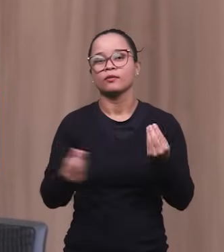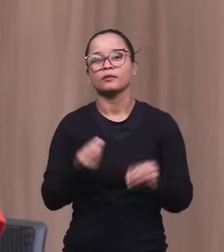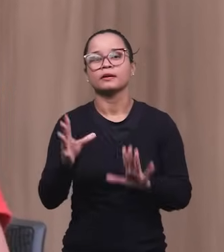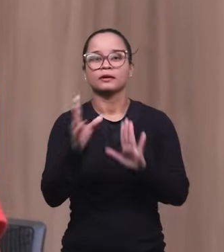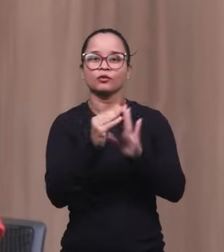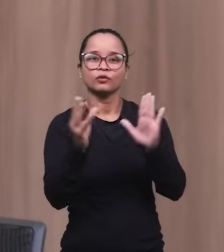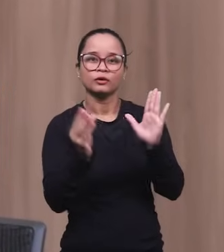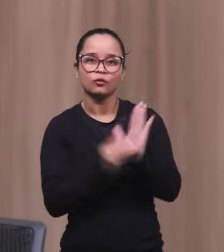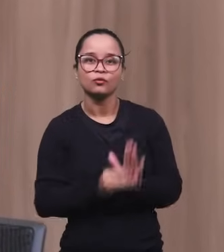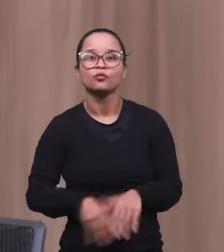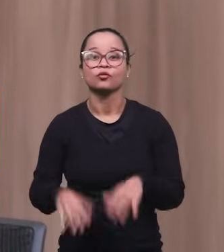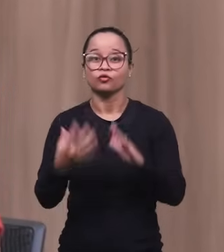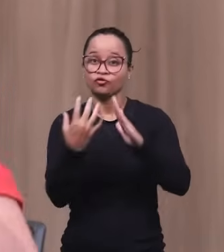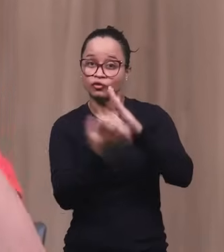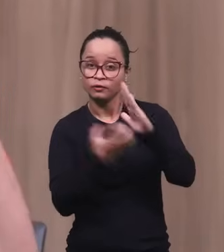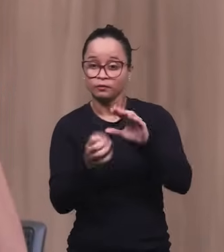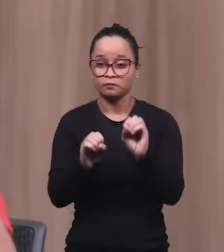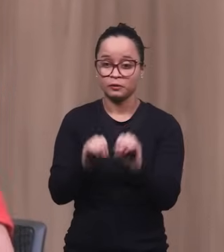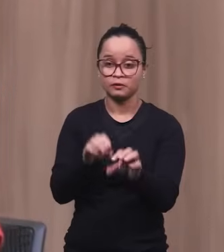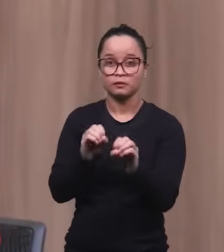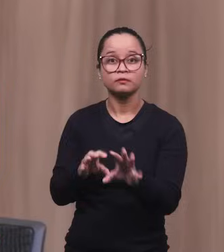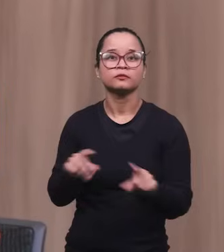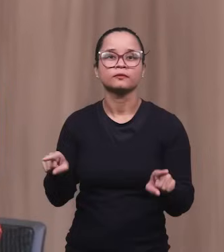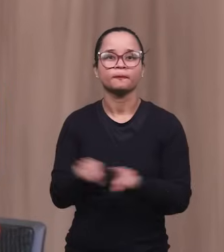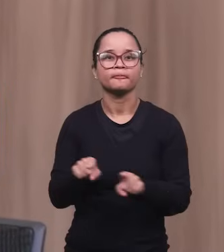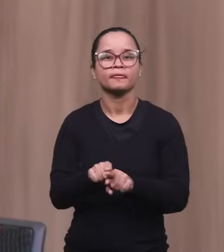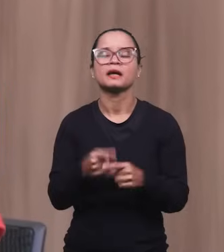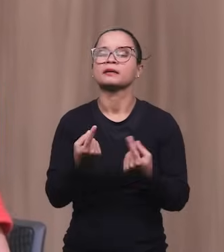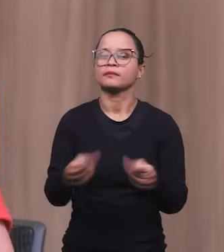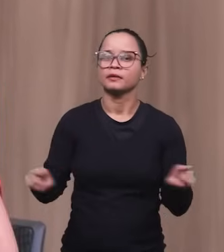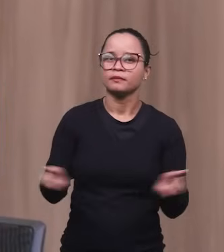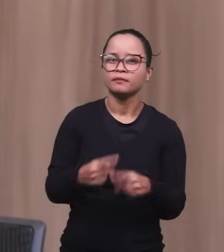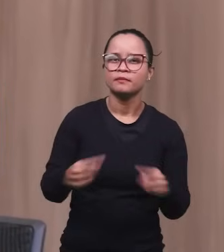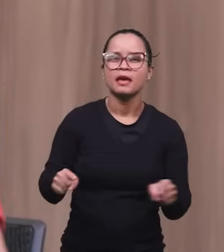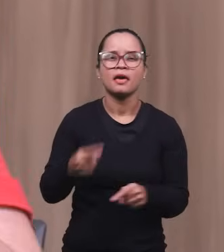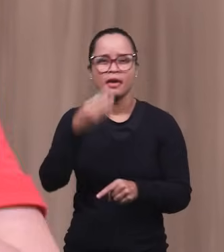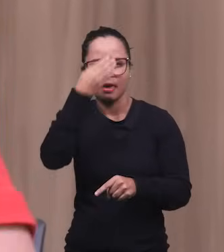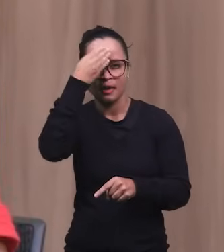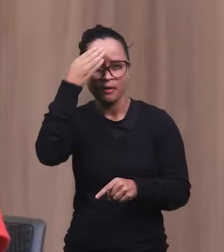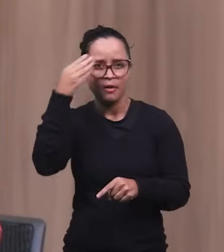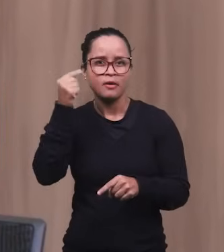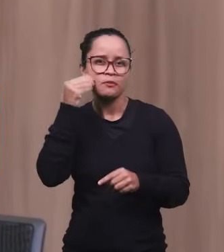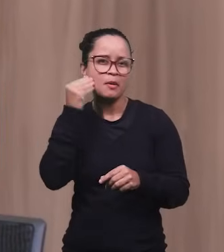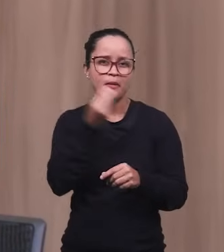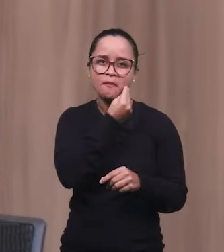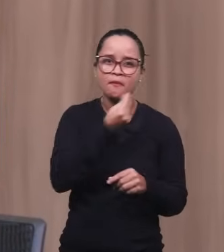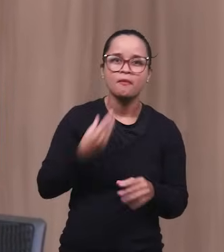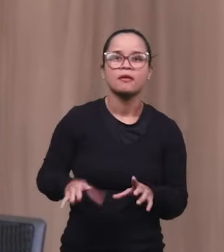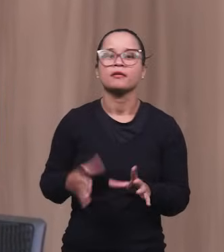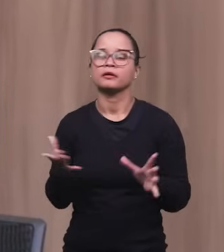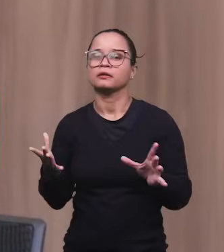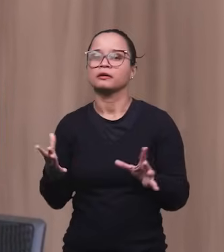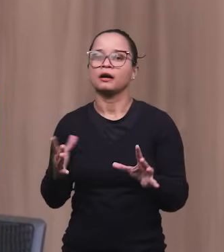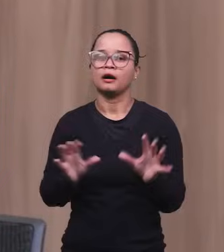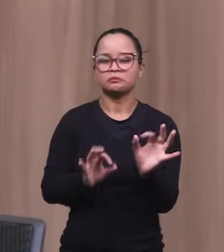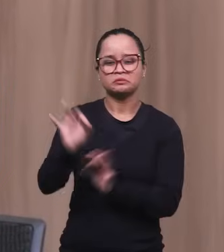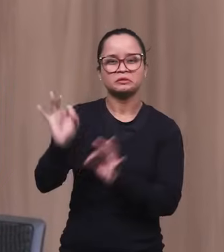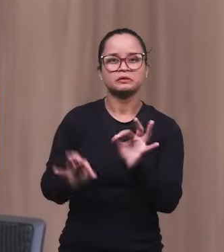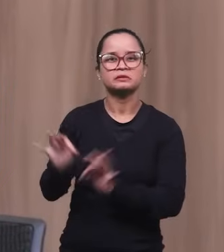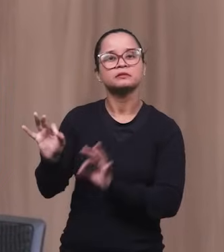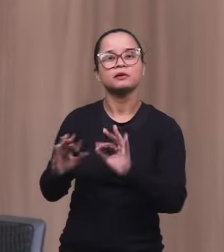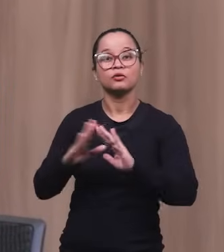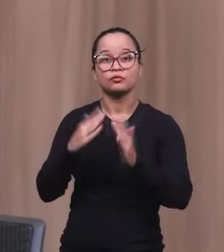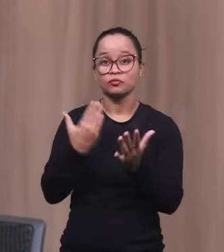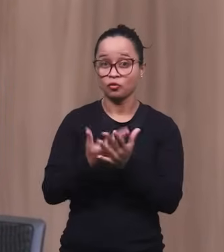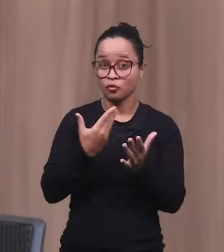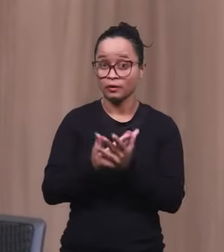de empreendedorismo, música, maker, protagonismo. Isso tudo a escola se